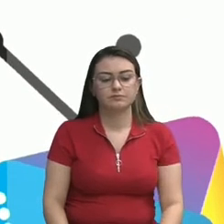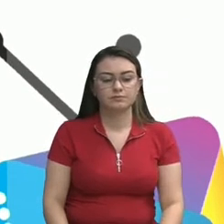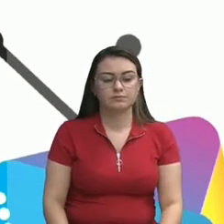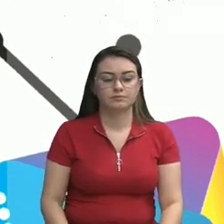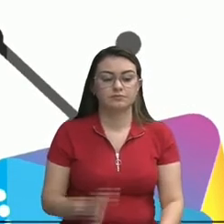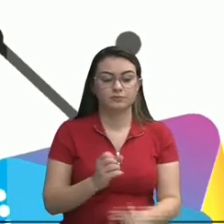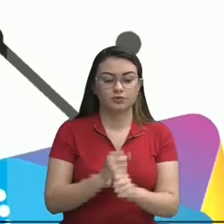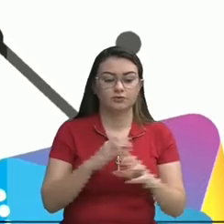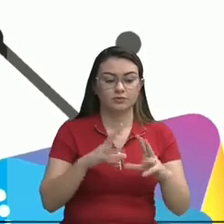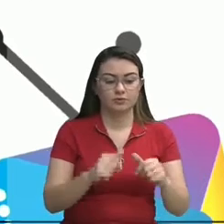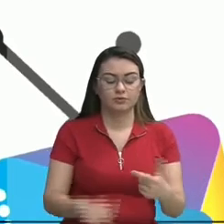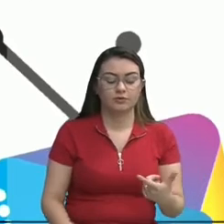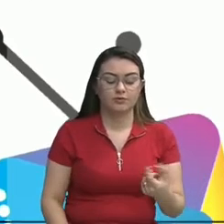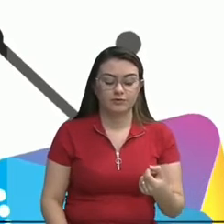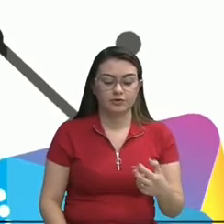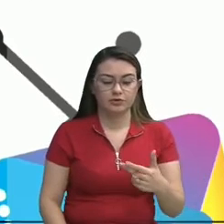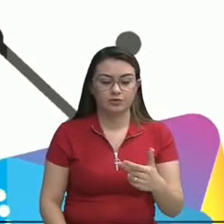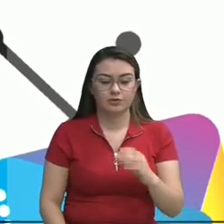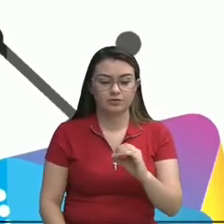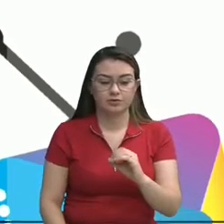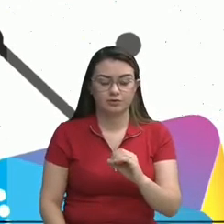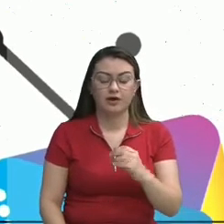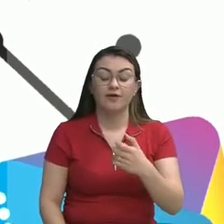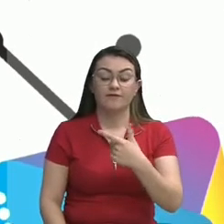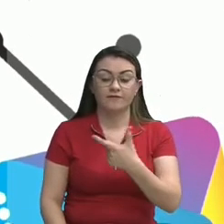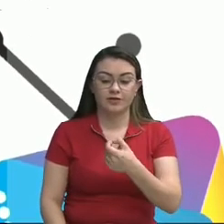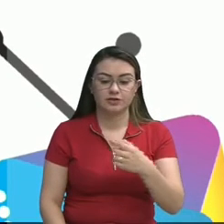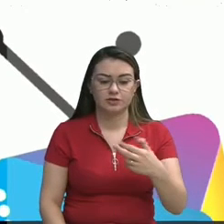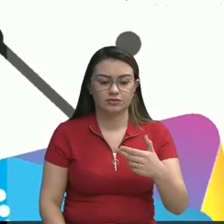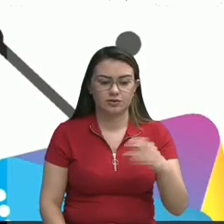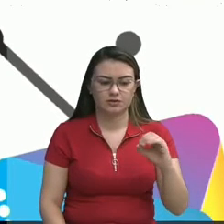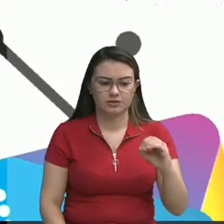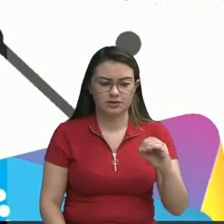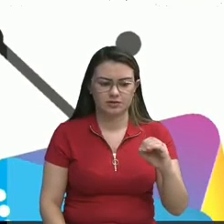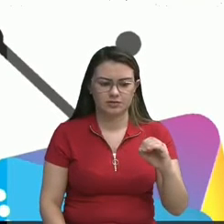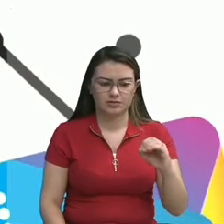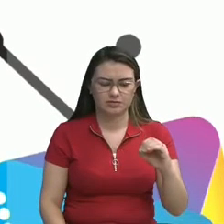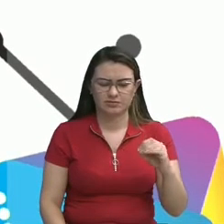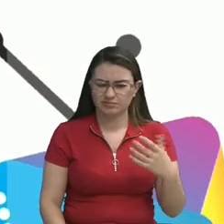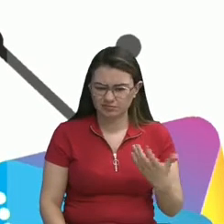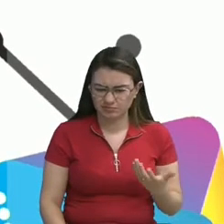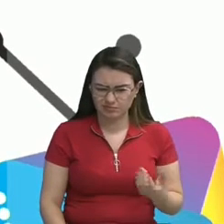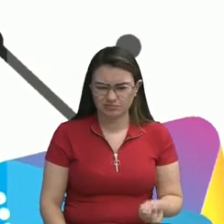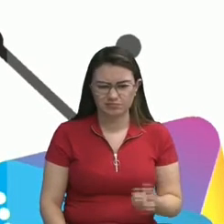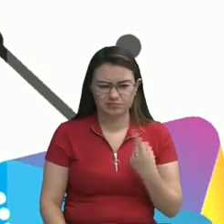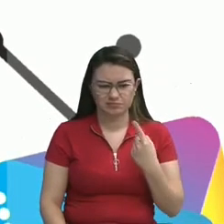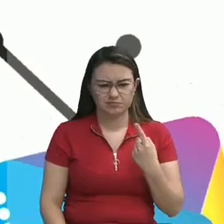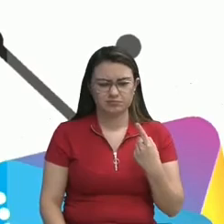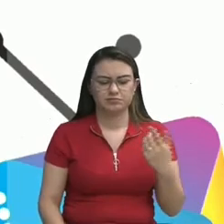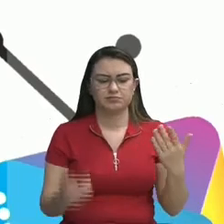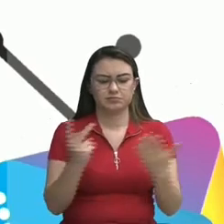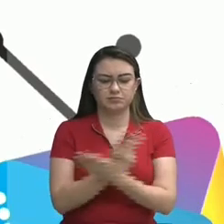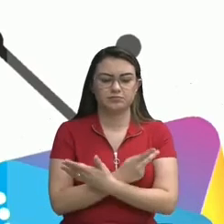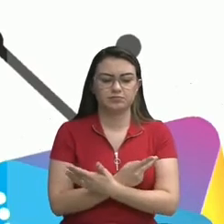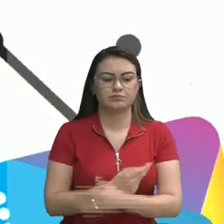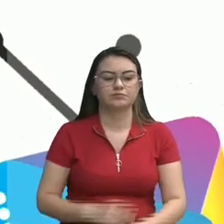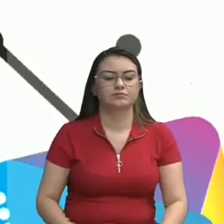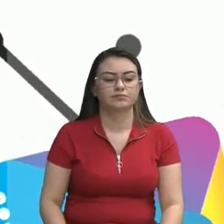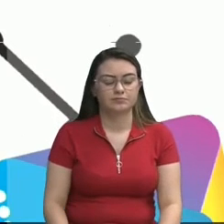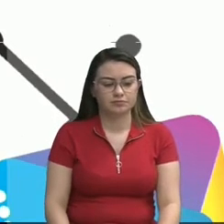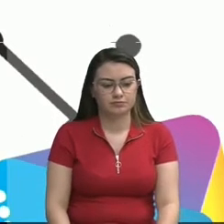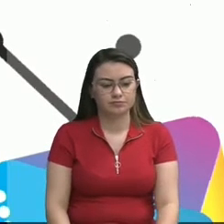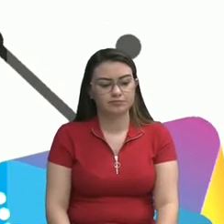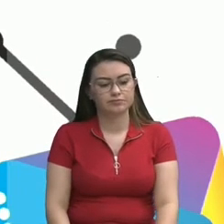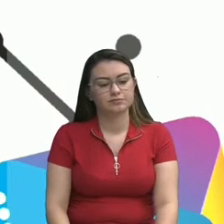somando tudo fica aqui 20 igual a zero gente 20 é igual a zero não né gente é falso Então não é menos olho